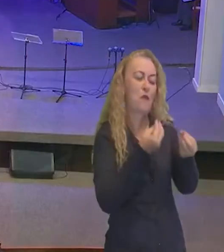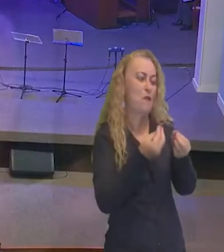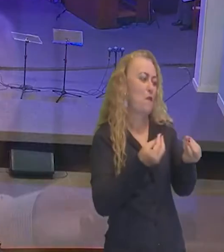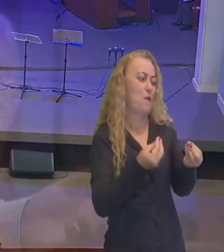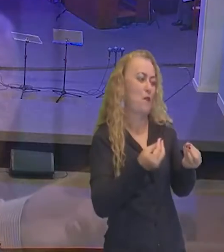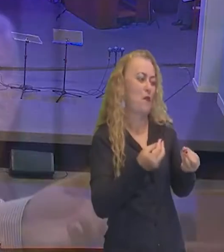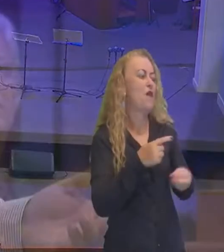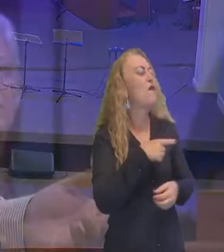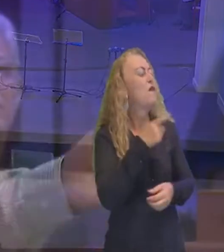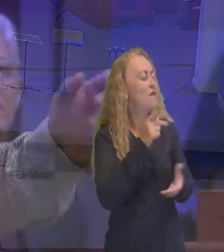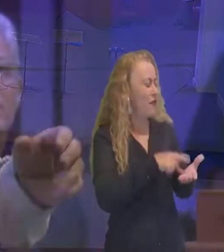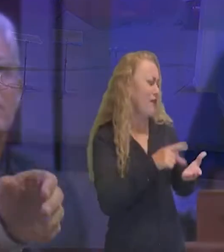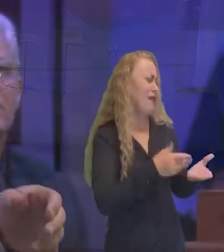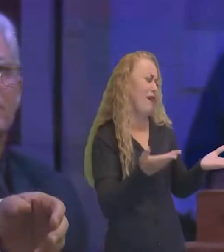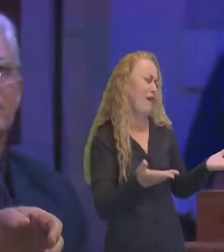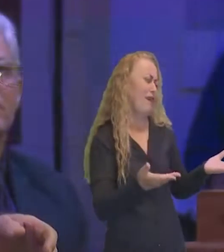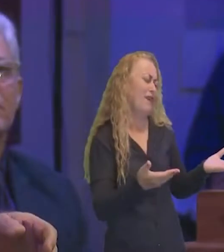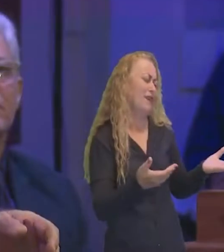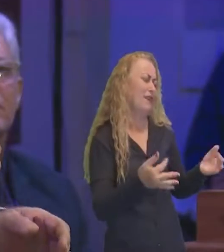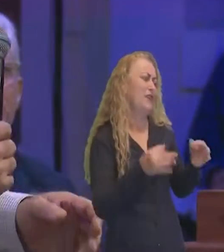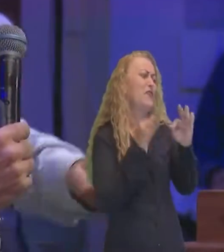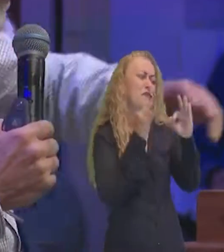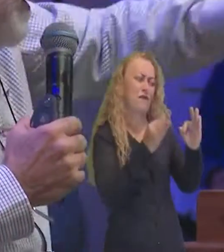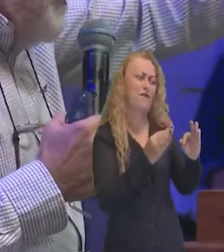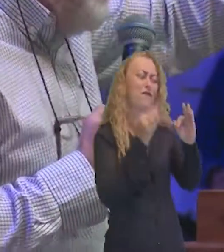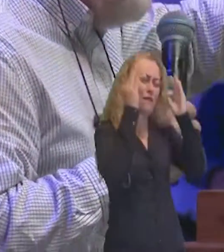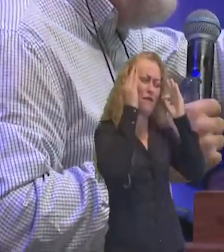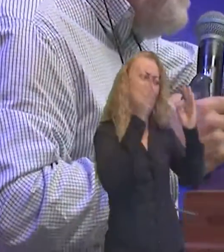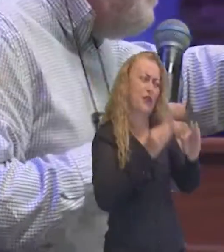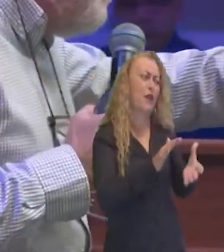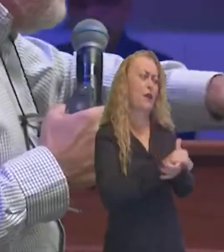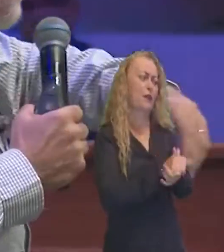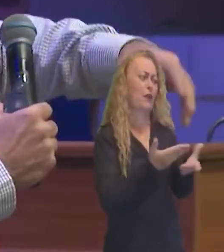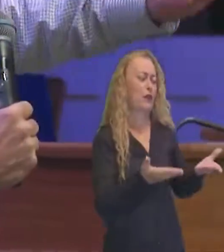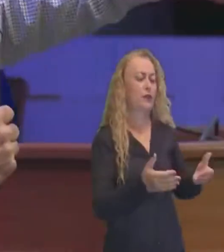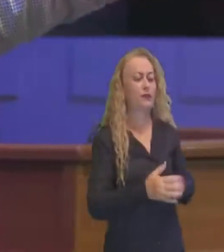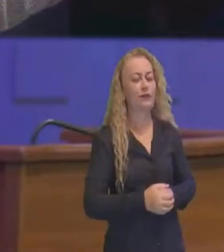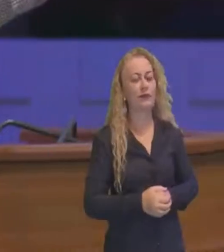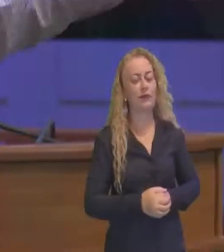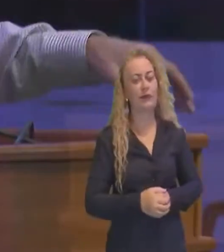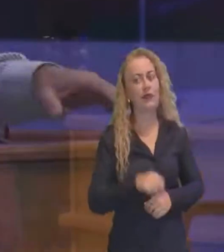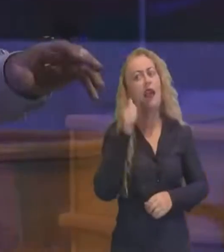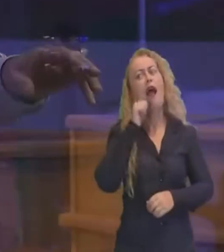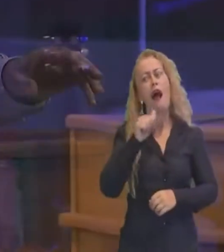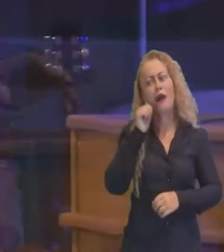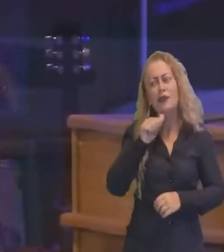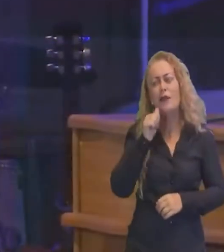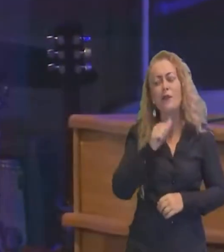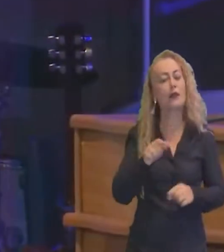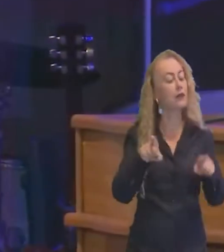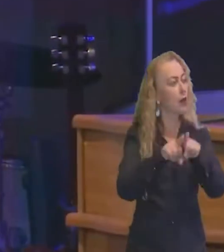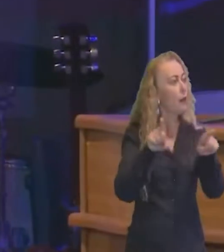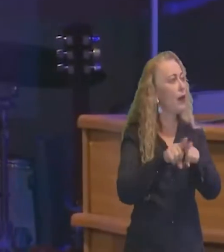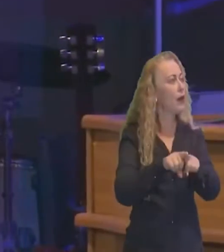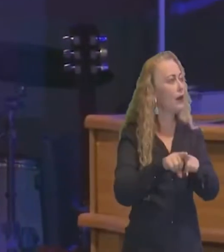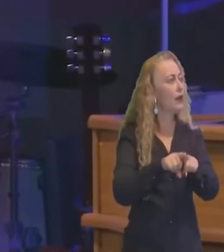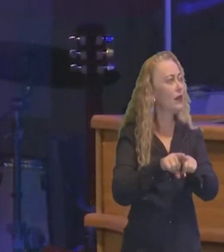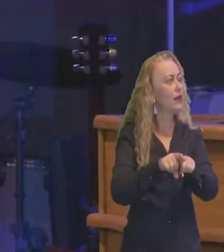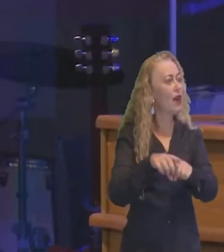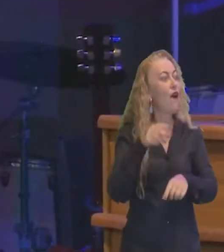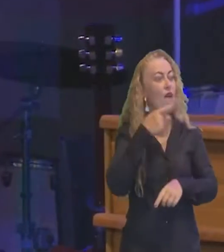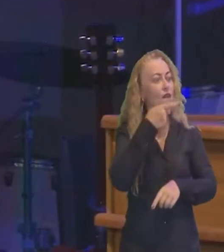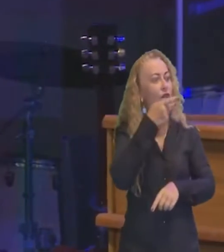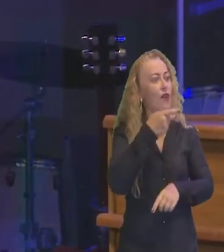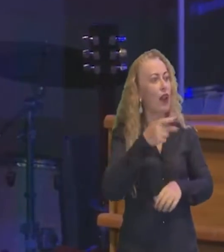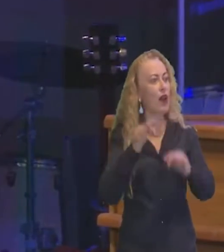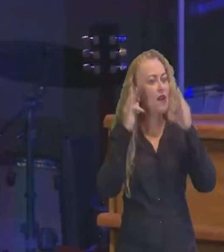Fala a verdade. E vocês, esposas, quando estiverem aí no meio das colegas, etc., vocês não vão falar que vocês